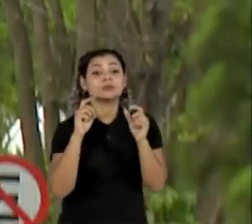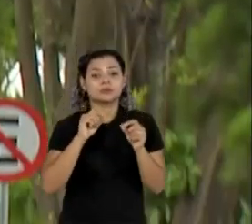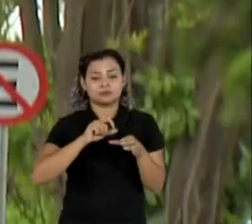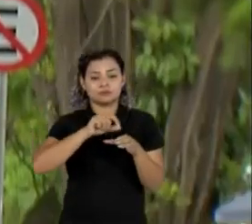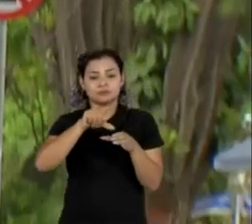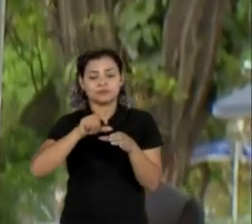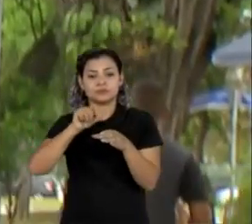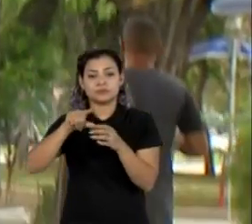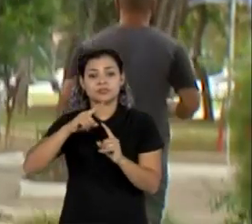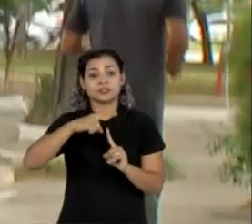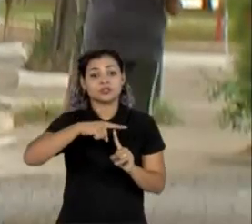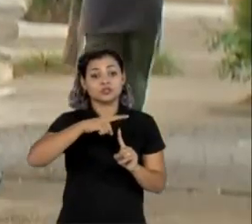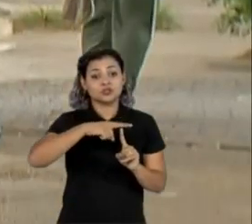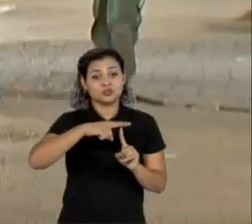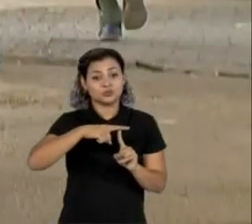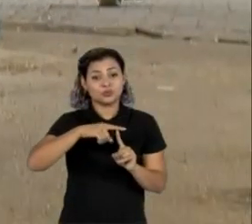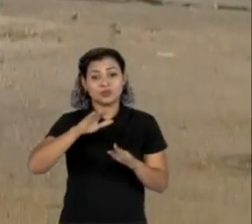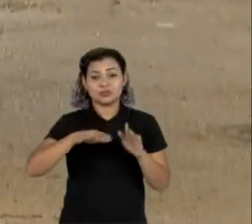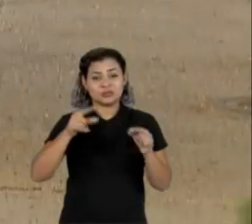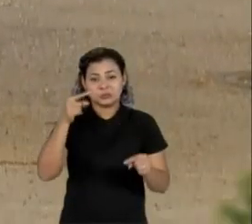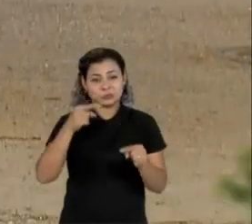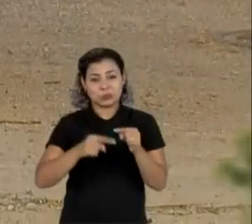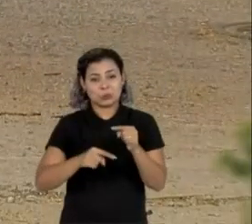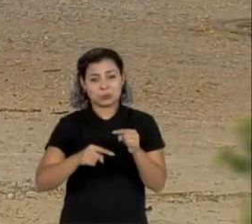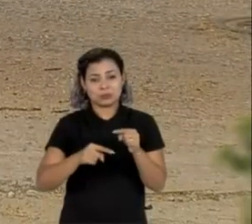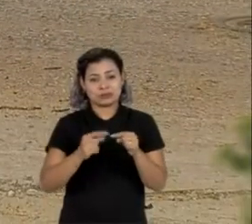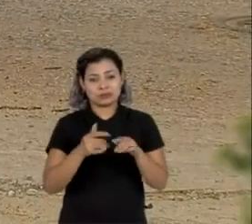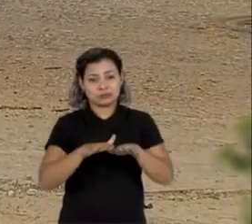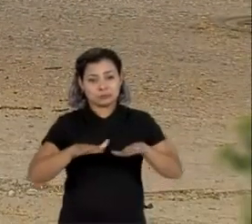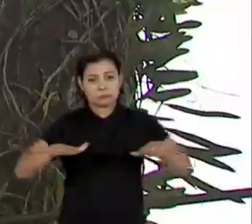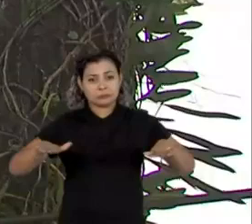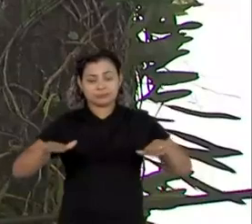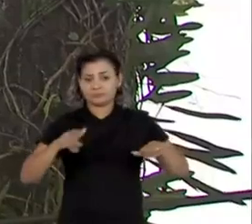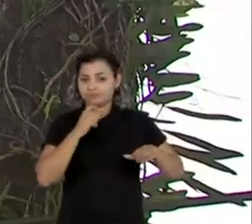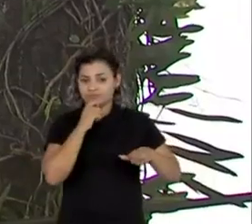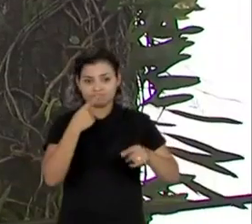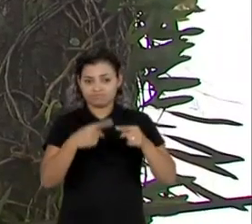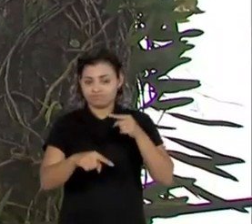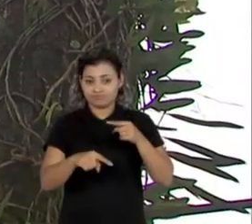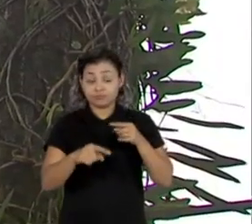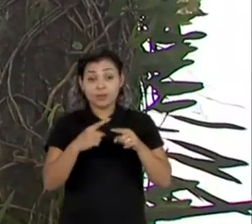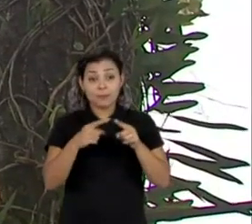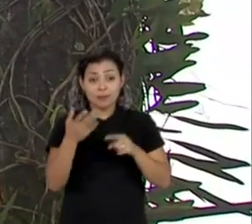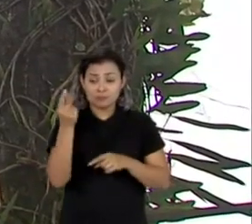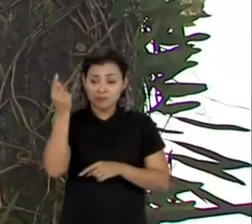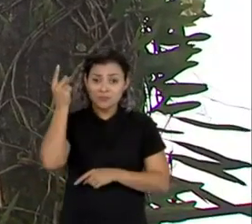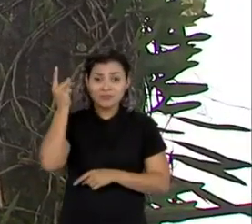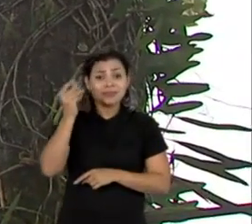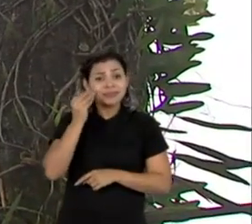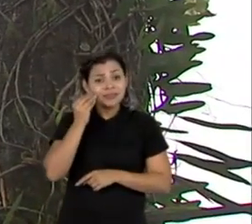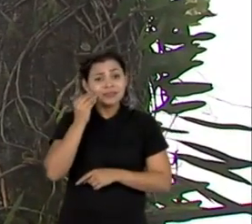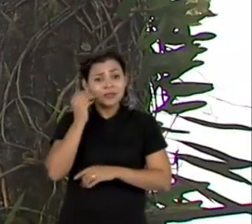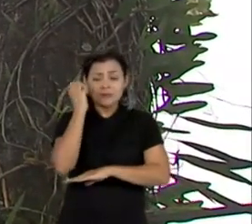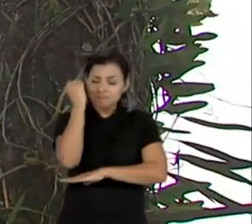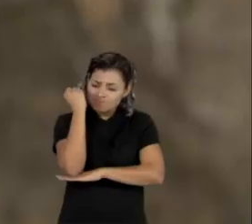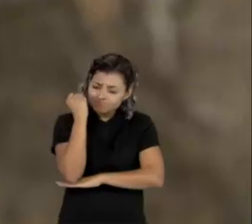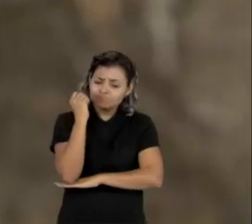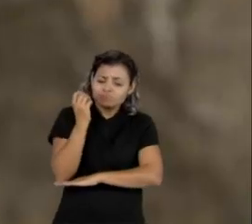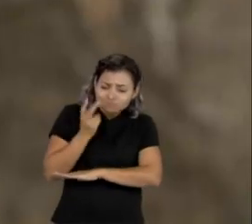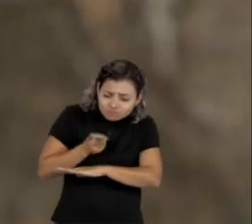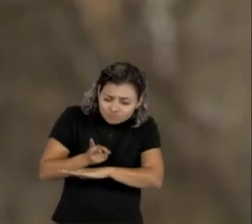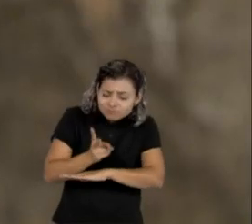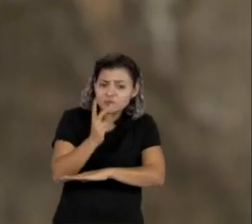espécies muitas vezes inadequadas. Hoje, as mais antigas tentam resistir ao